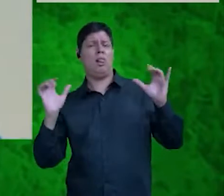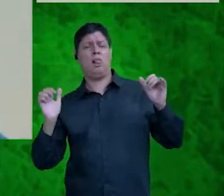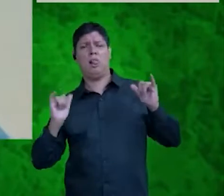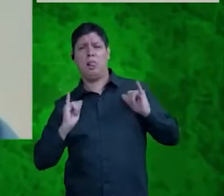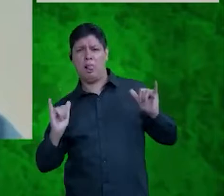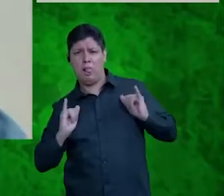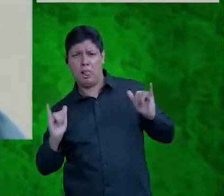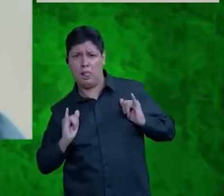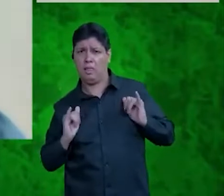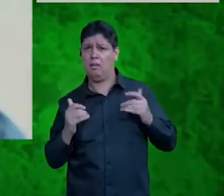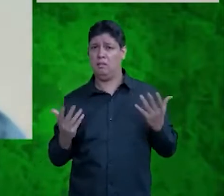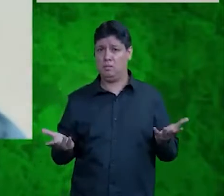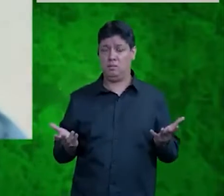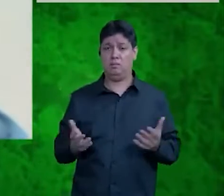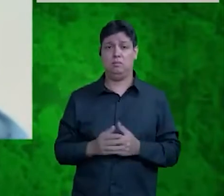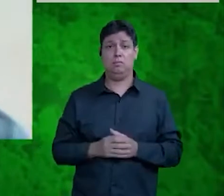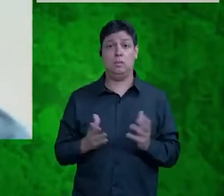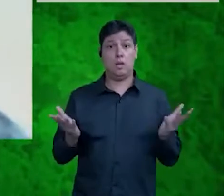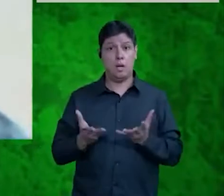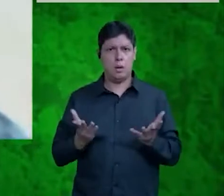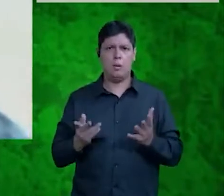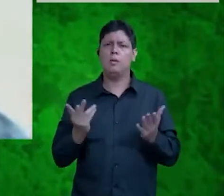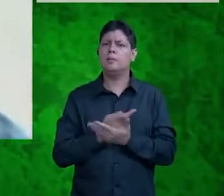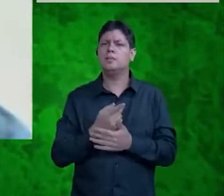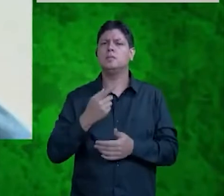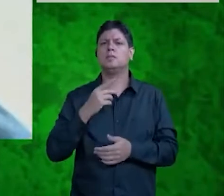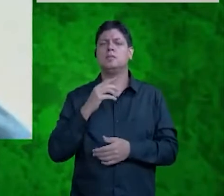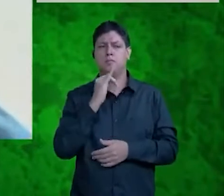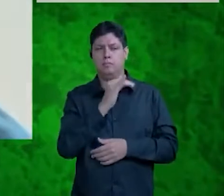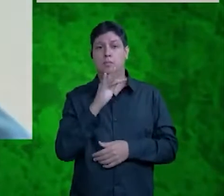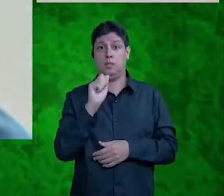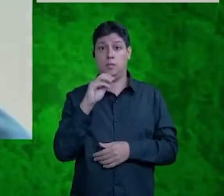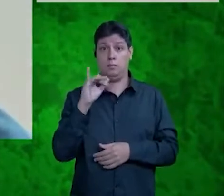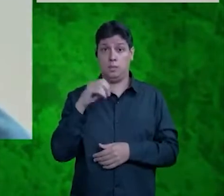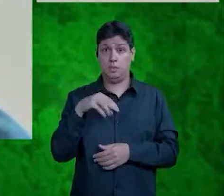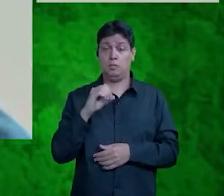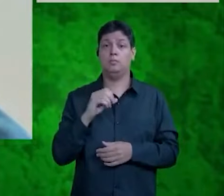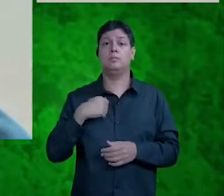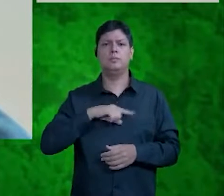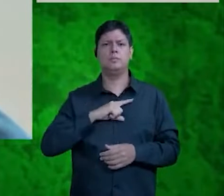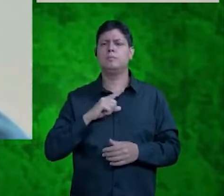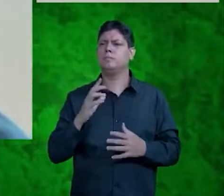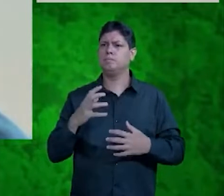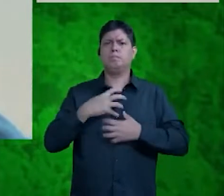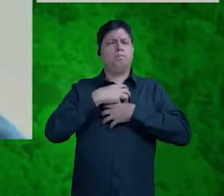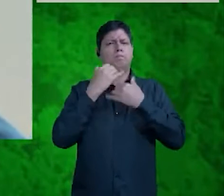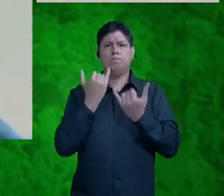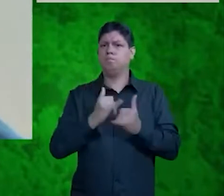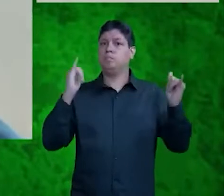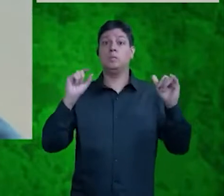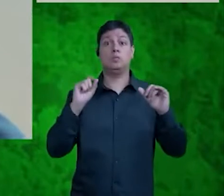tivemos, Fabiano, uma notícia muito triste, que foi o desmatamento aí da Amazônia. No mês de